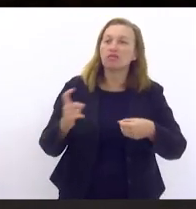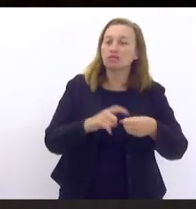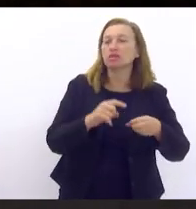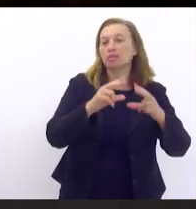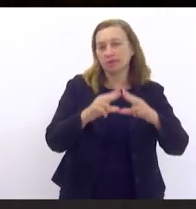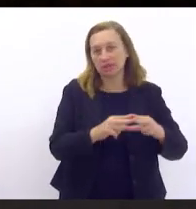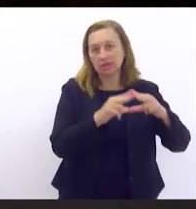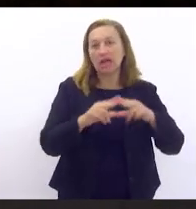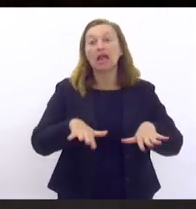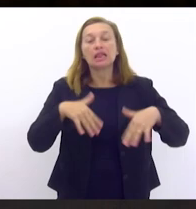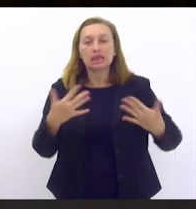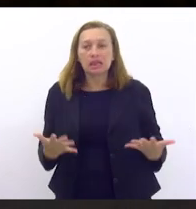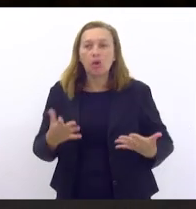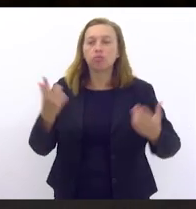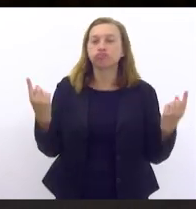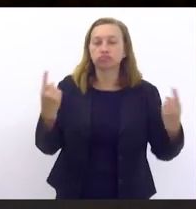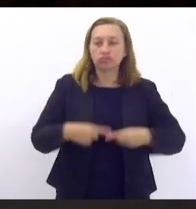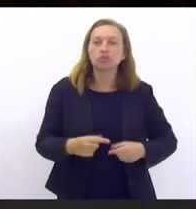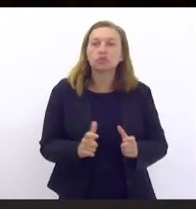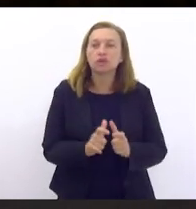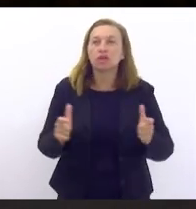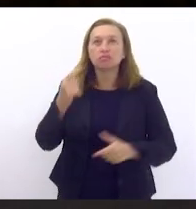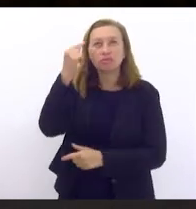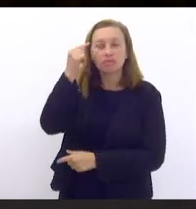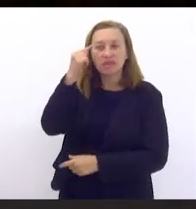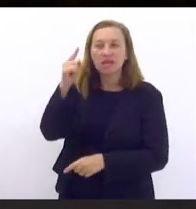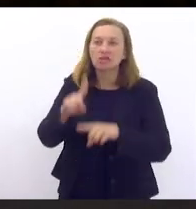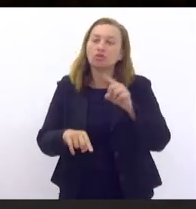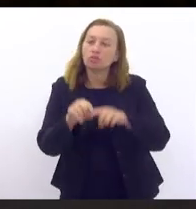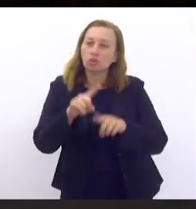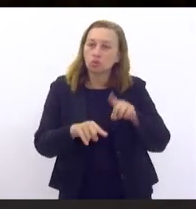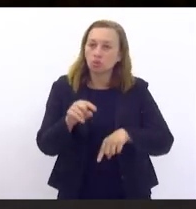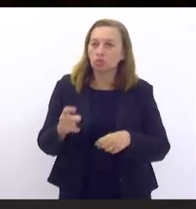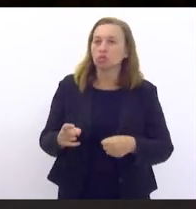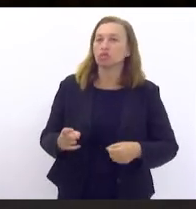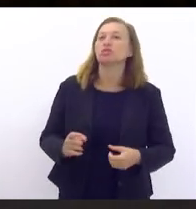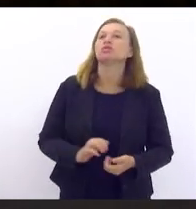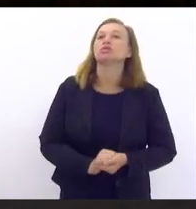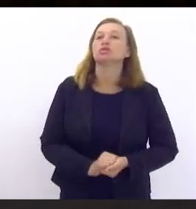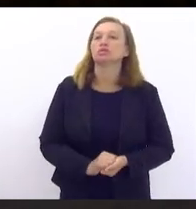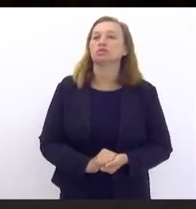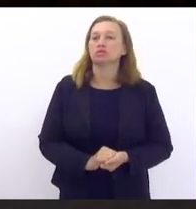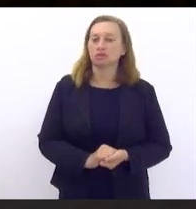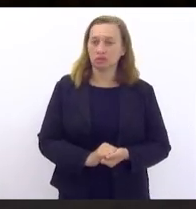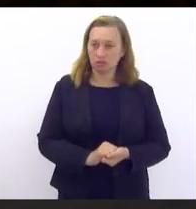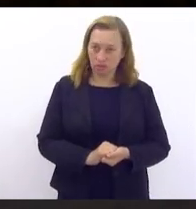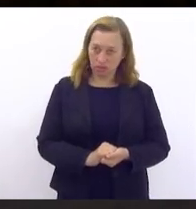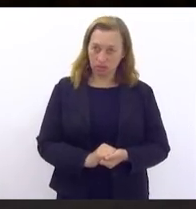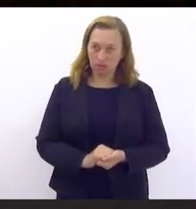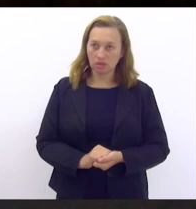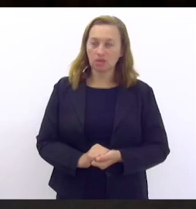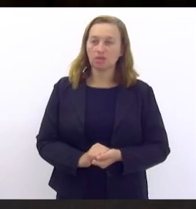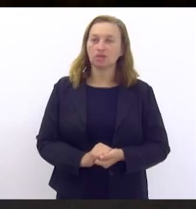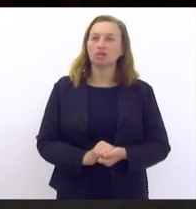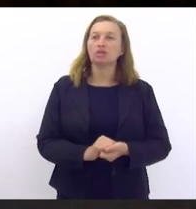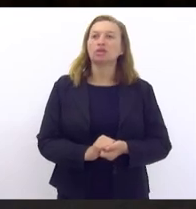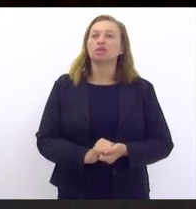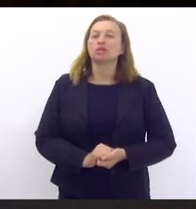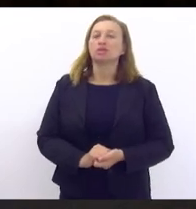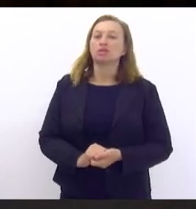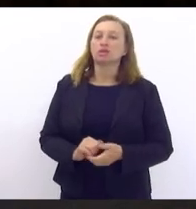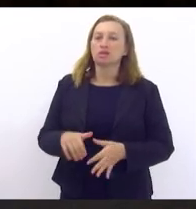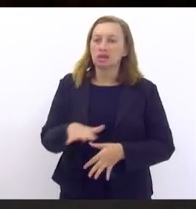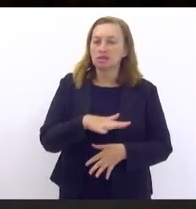Então isso é um grande desafio agora de pensar produto na na nossa na nossas cadeias produtivas